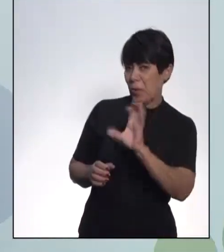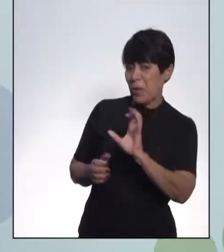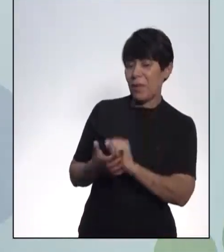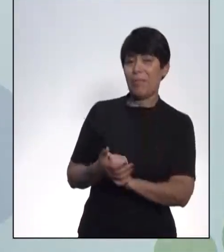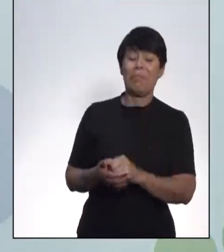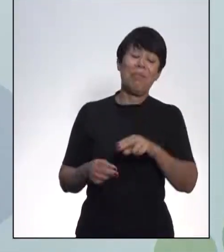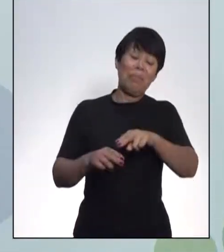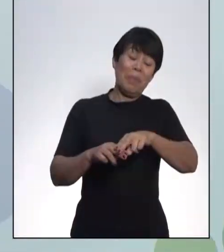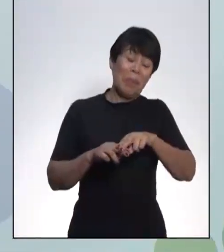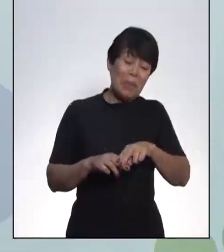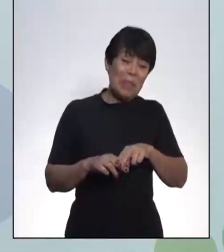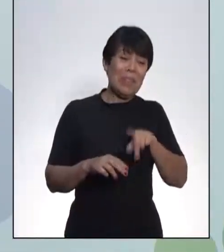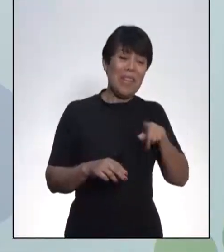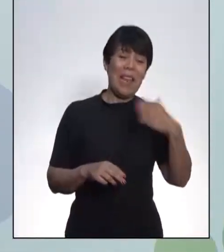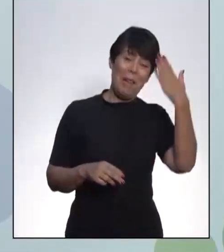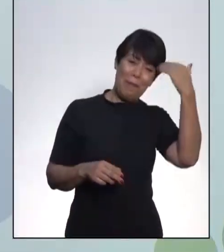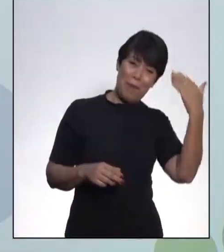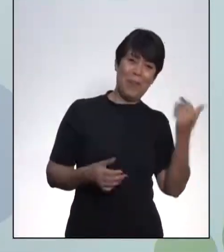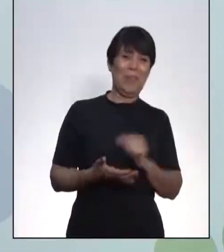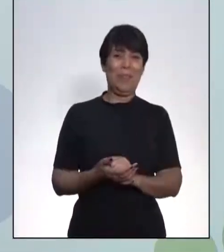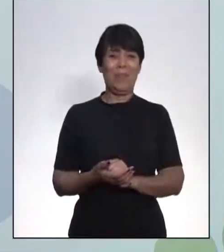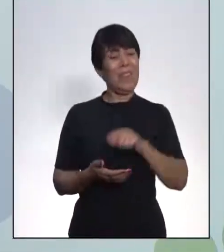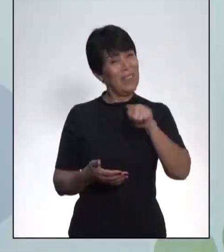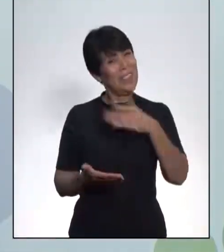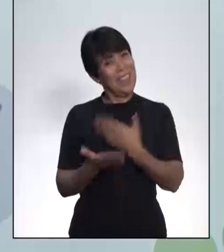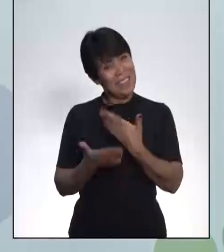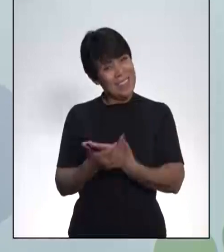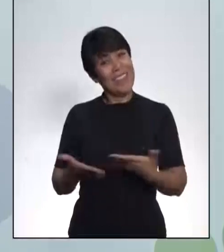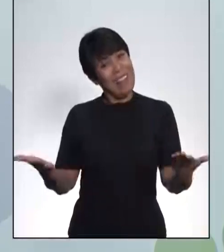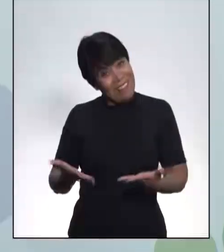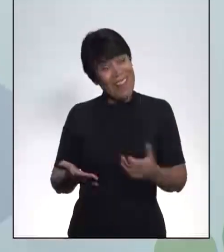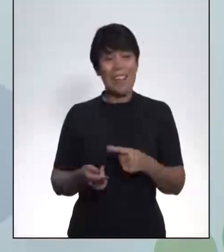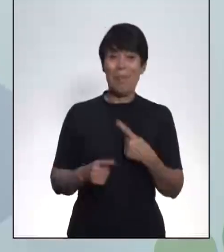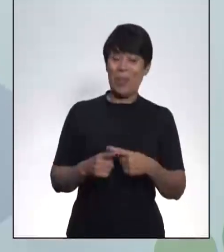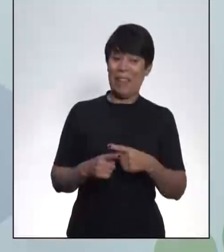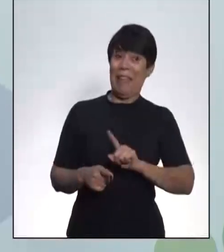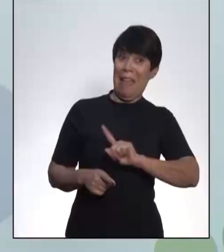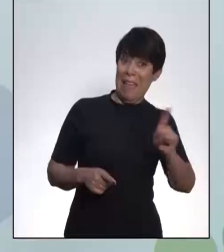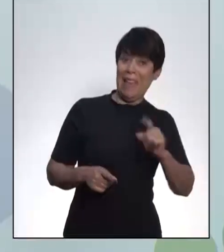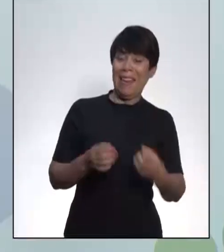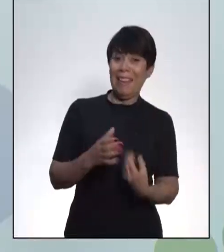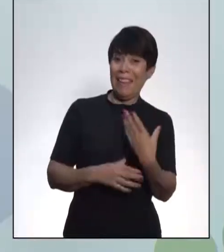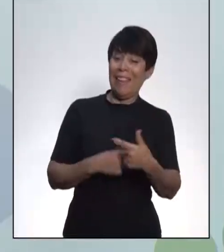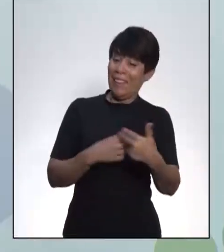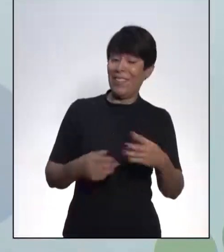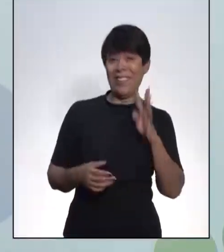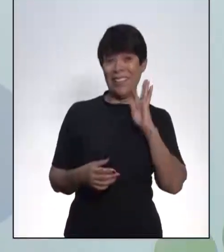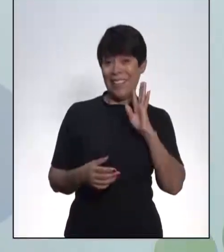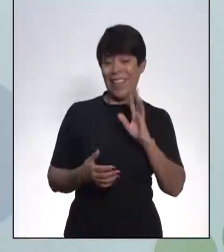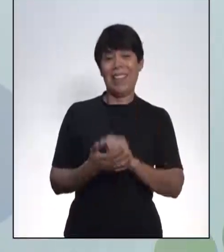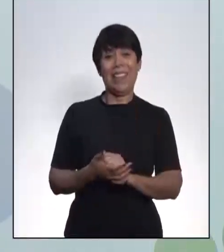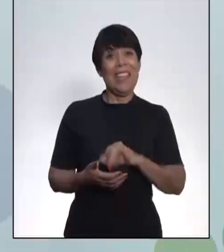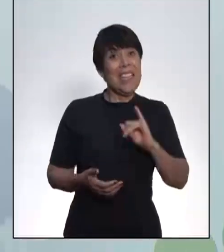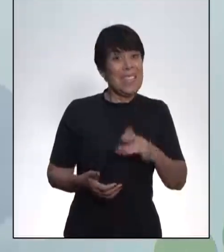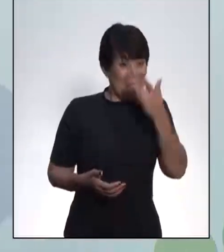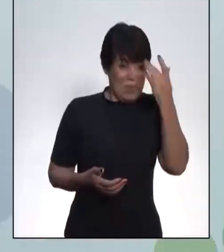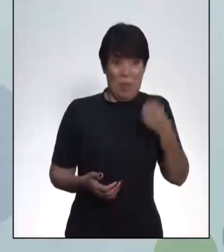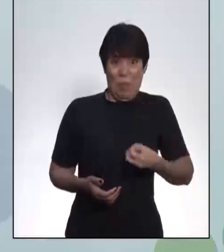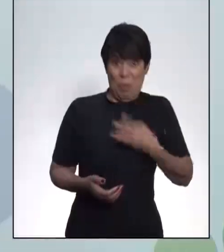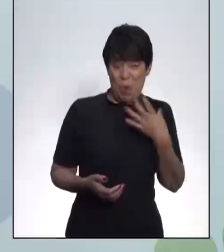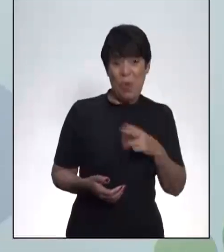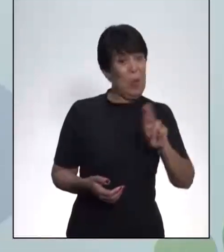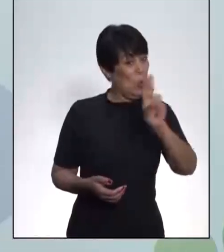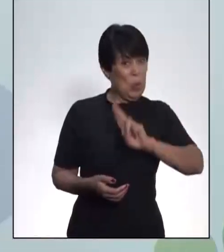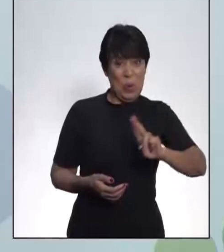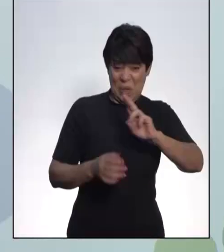e ele está na Wikipédia e no Google. E é por isso que você o estuda, tá certo? Porque ele faz uma coisa desse jeito. Quando o cara é bom, bebê, ele usa todos os